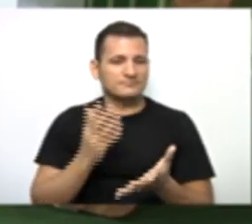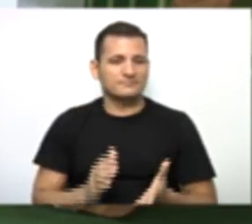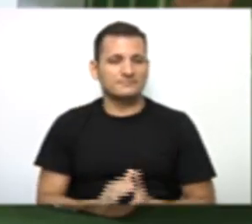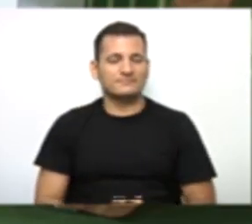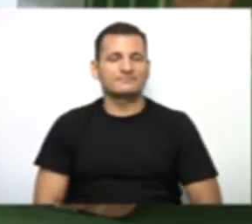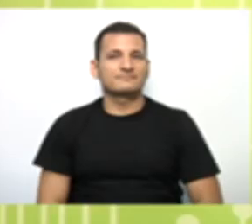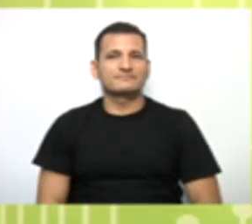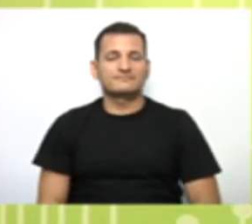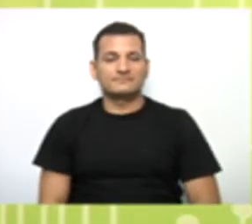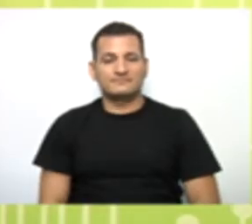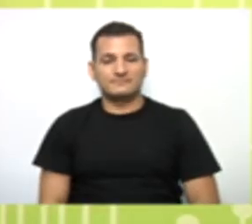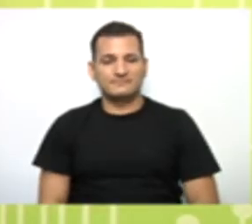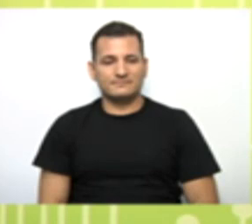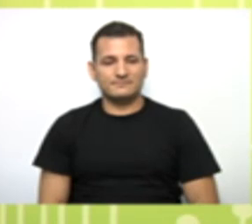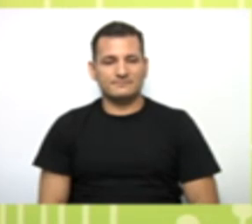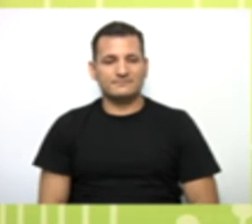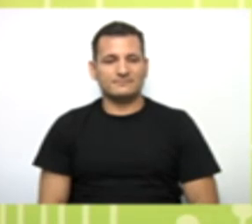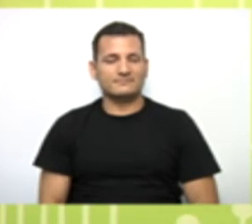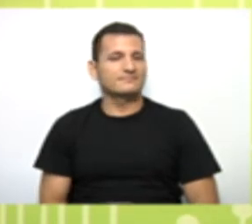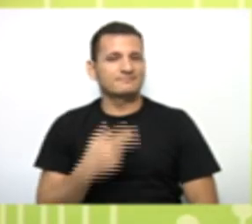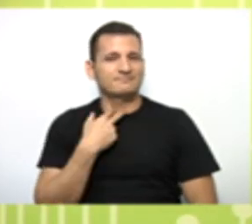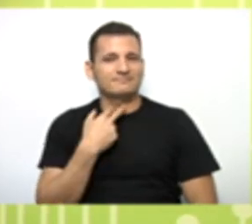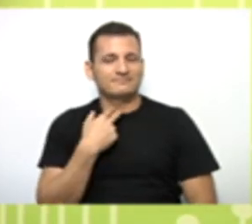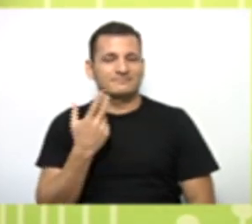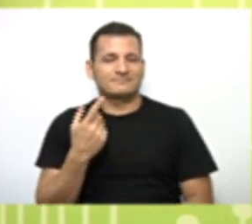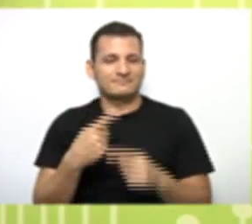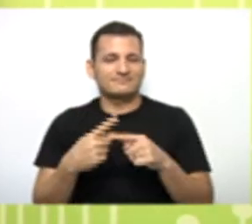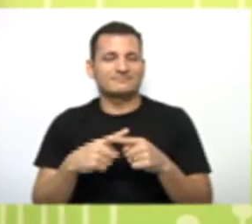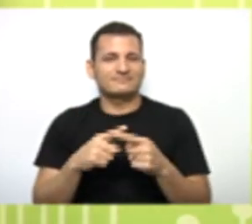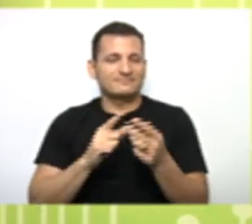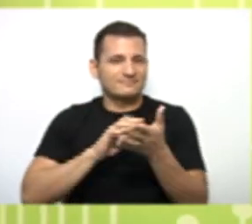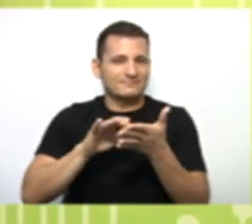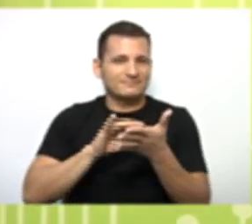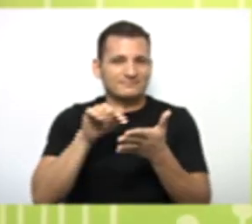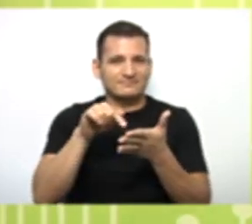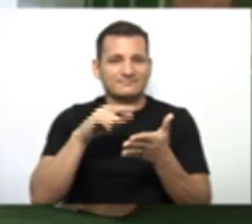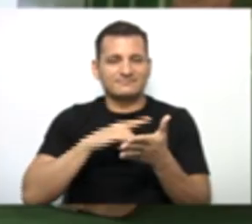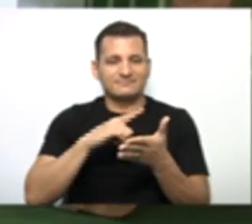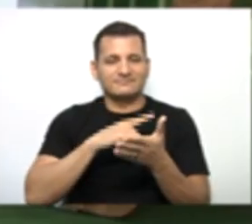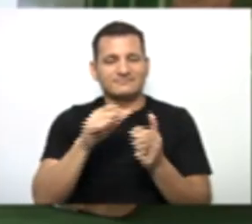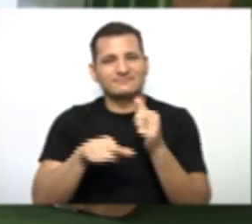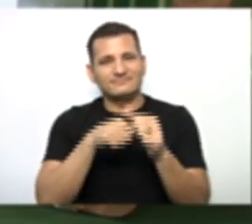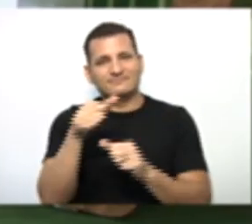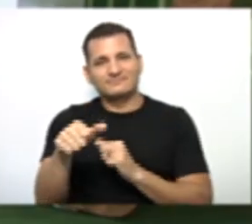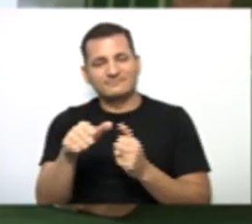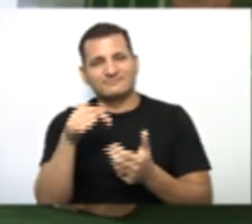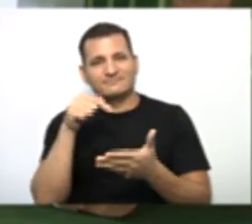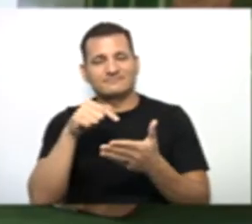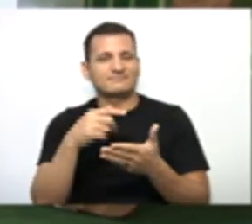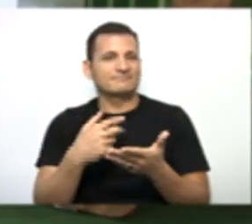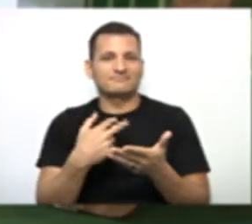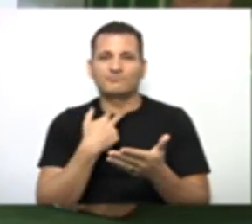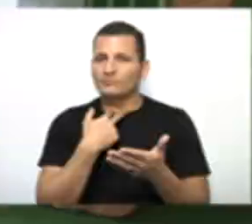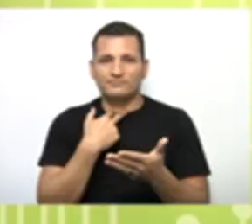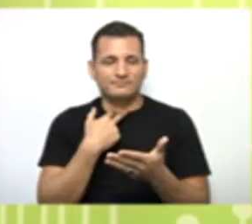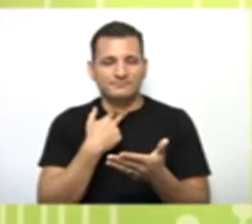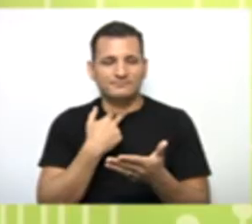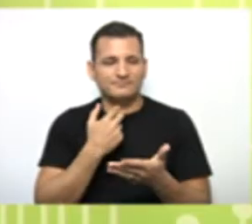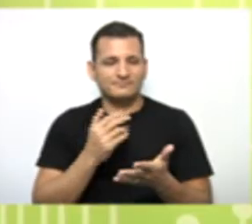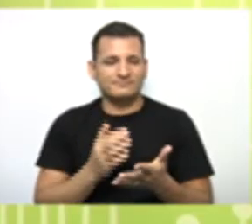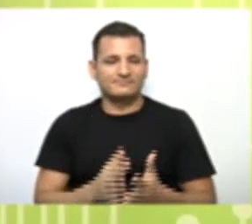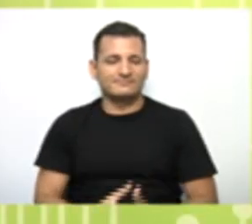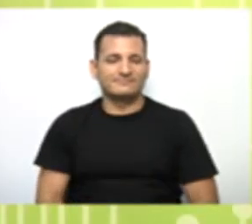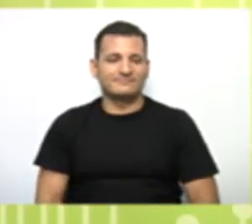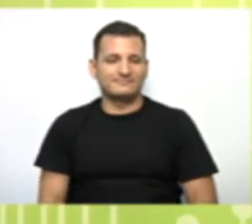olhada. Ah, não, porque a calculadora tem calculadora... Conversão automática. Não pode. Não